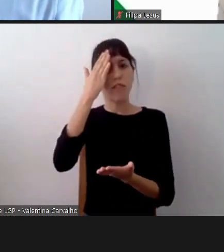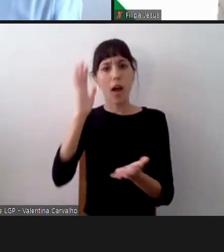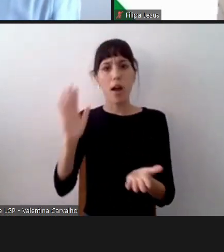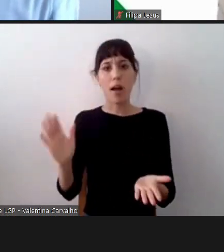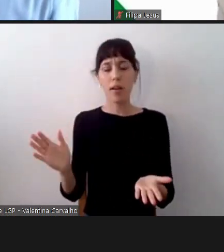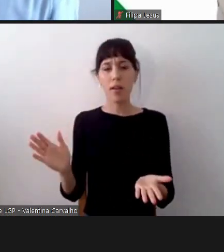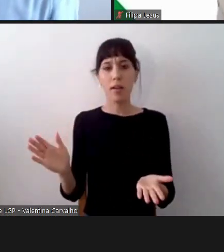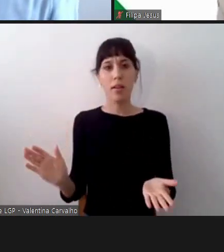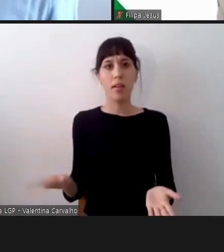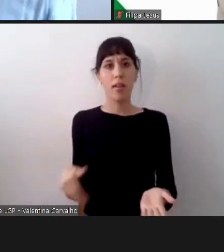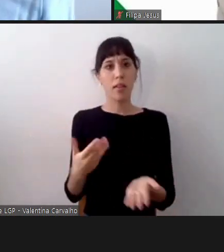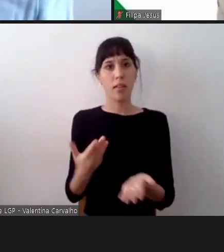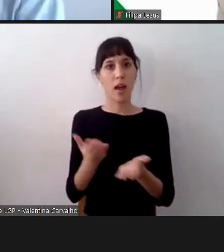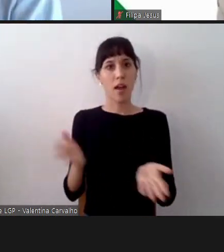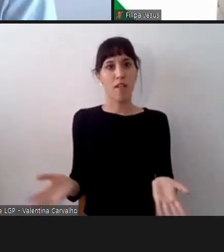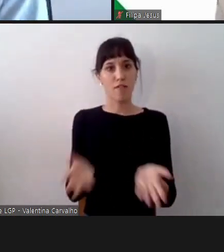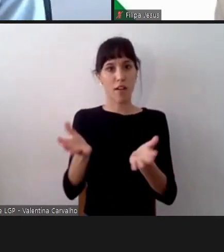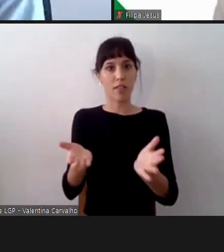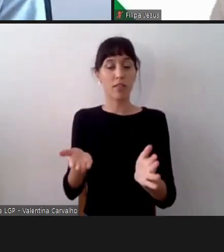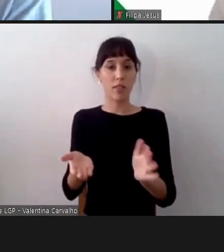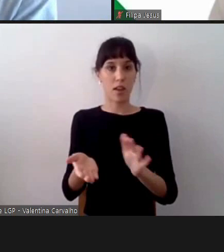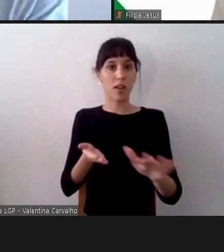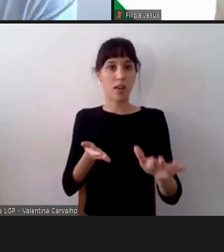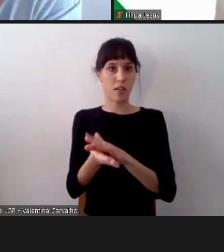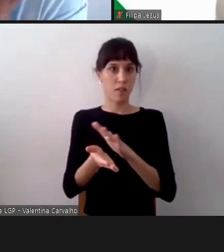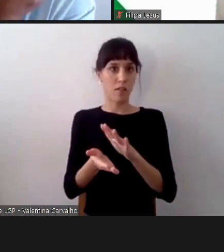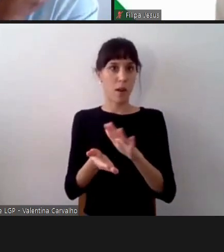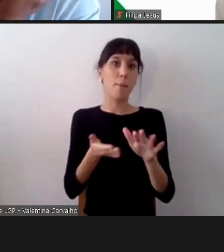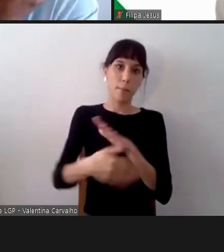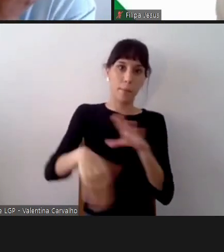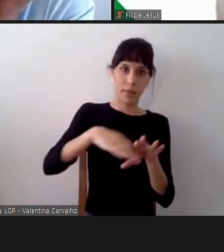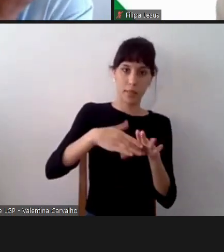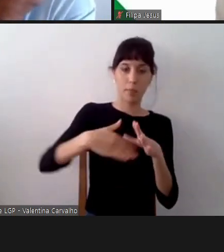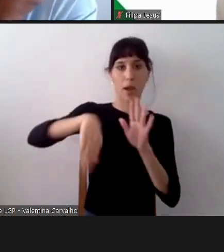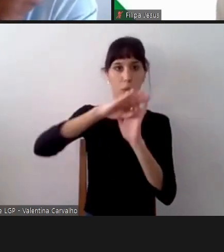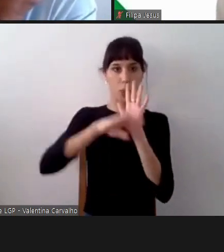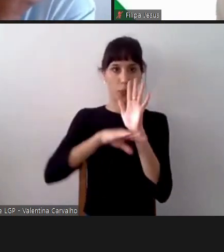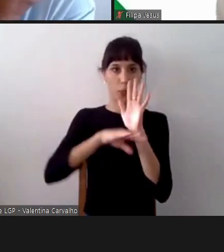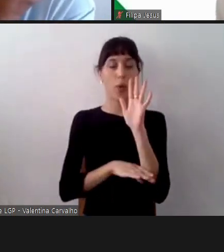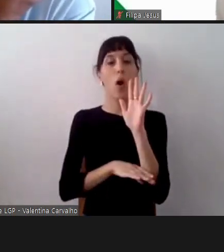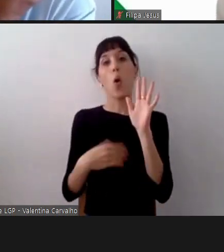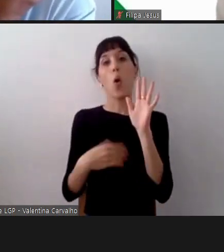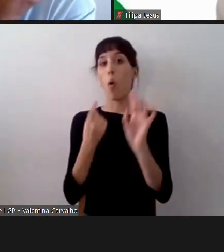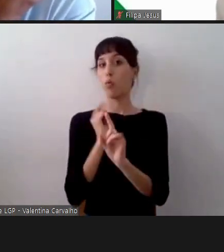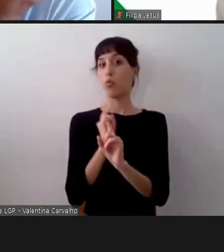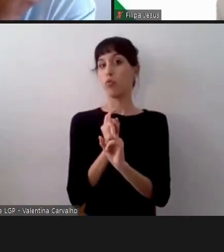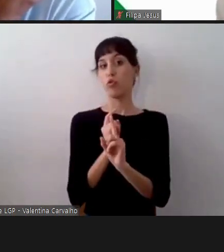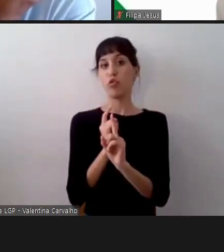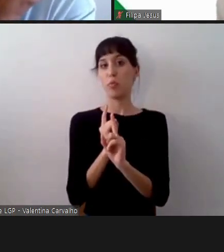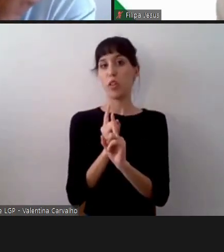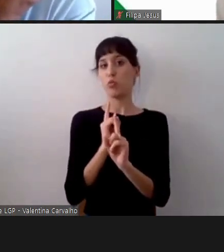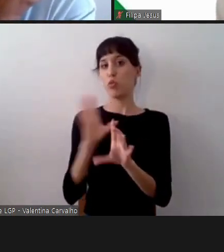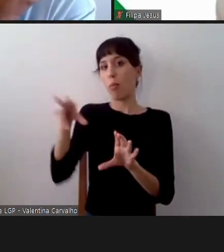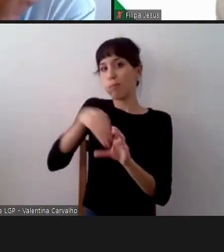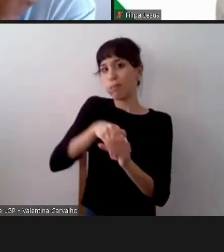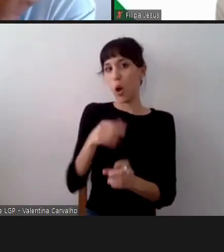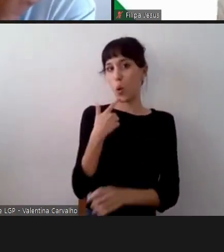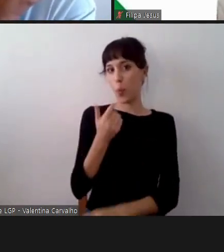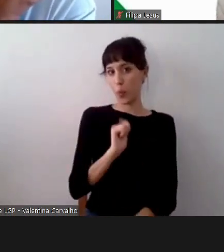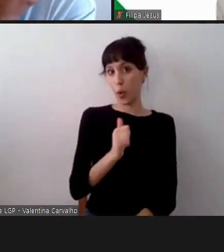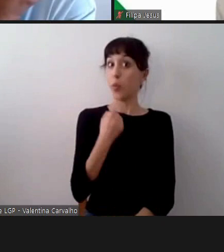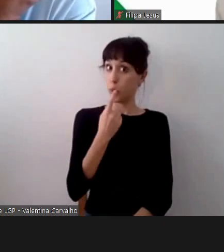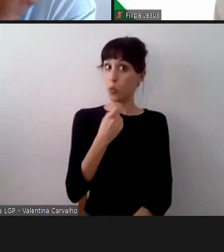os mesmos a participarem na oferta neste âmbito, ou os mesmos não serão contemplados? Portanto, é uma